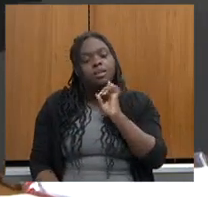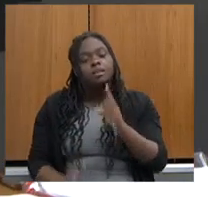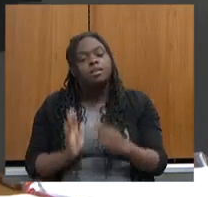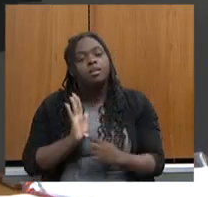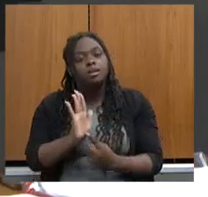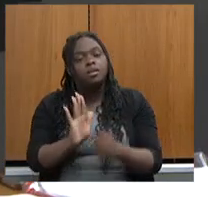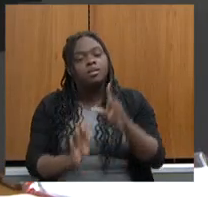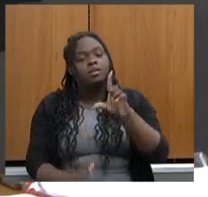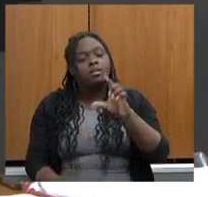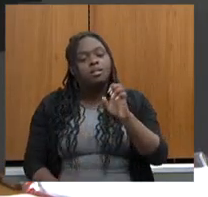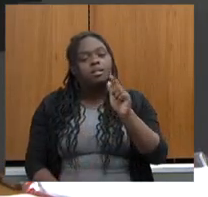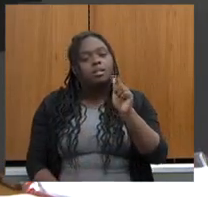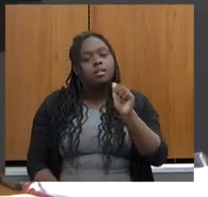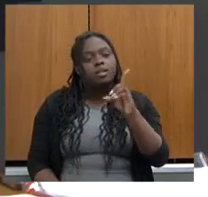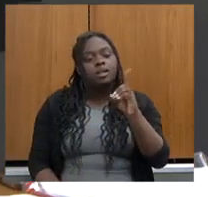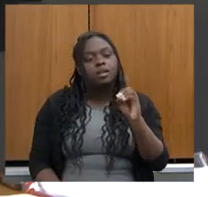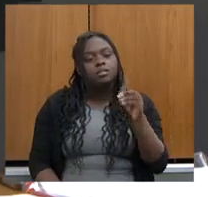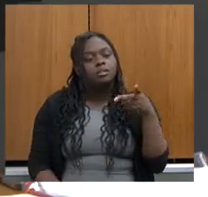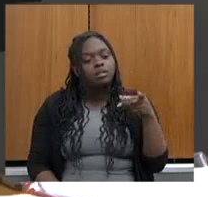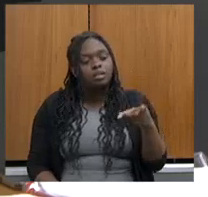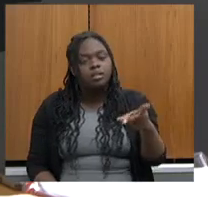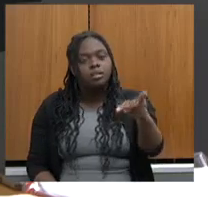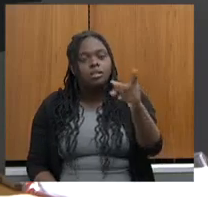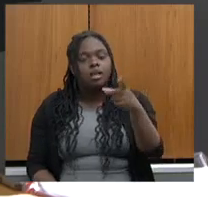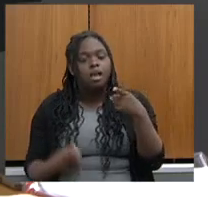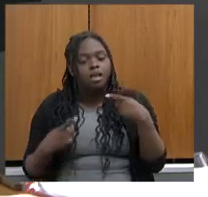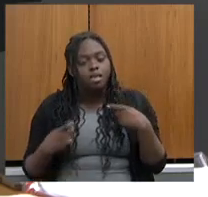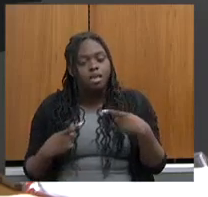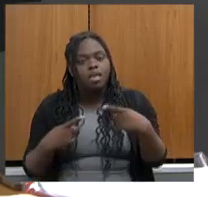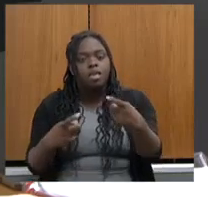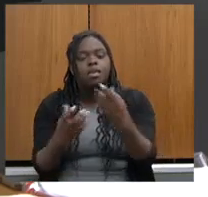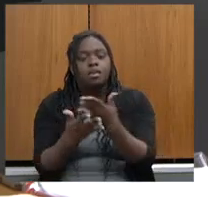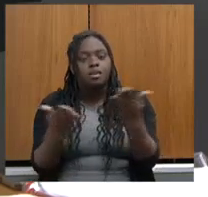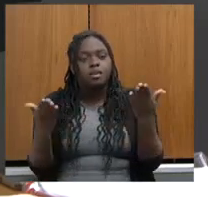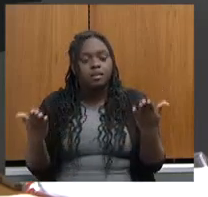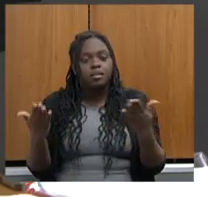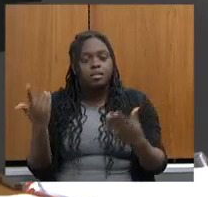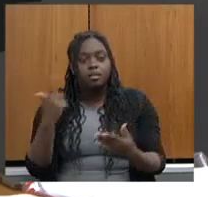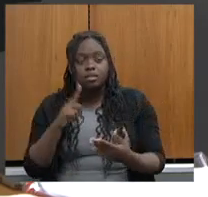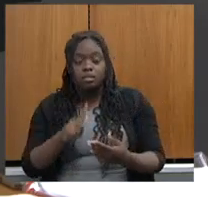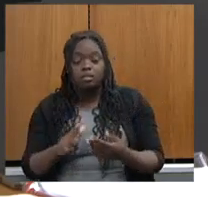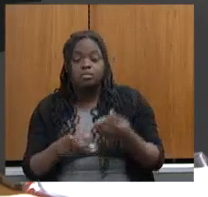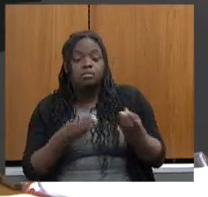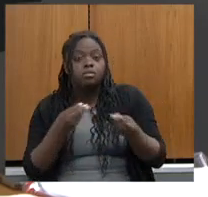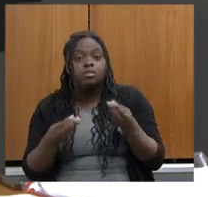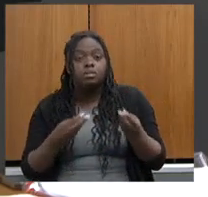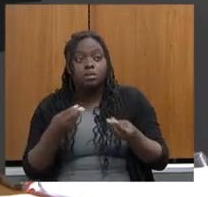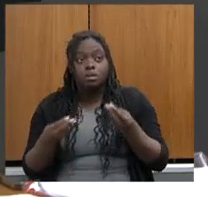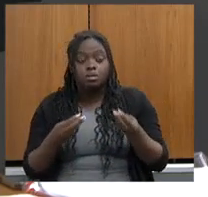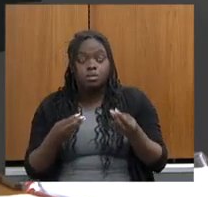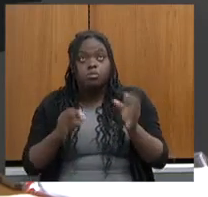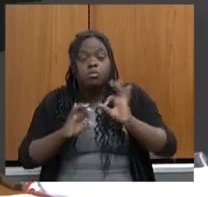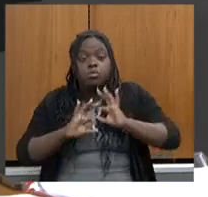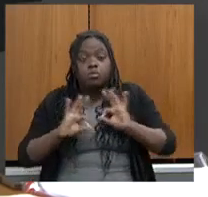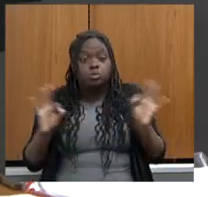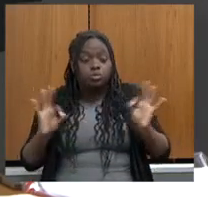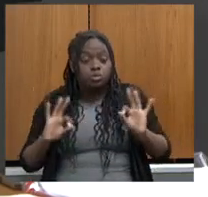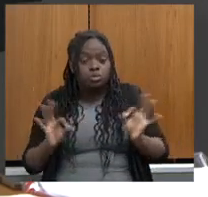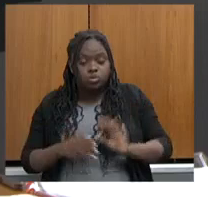Perpétuo a guerra que vocês enfrentaram Foi algo assim impressionante